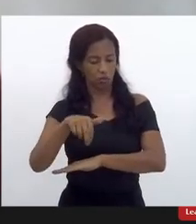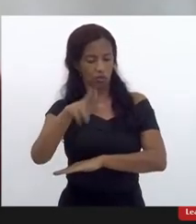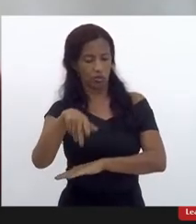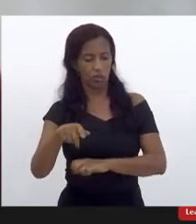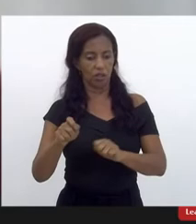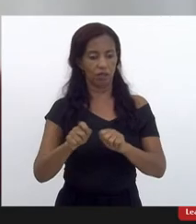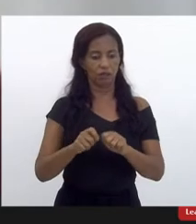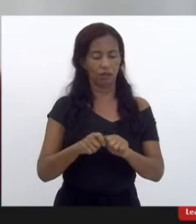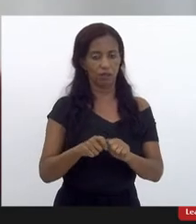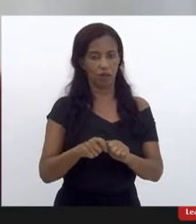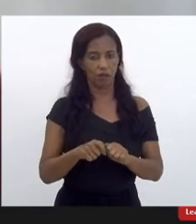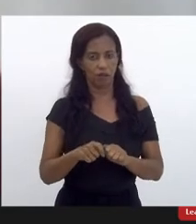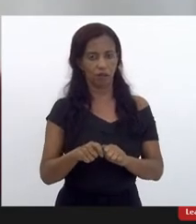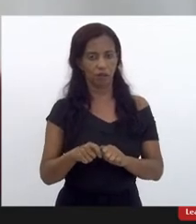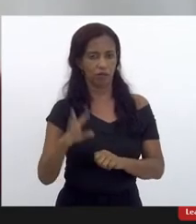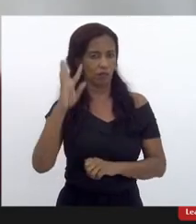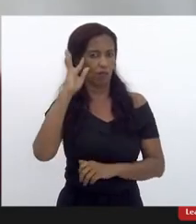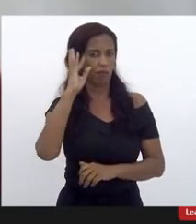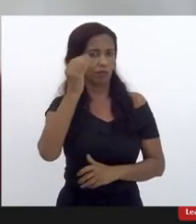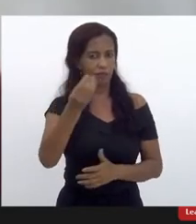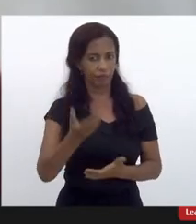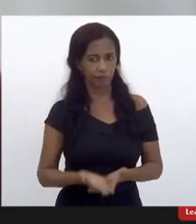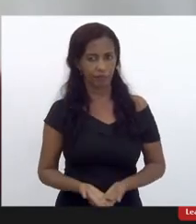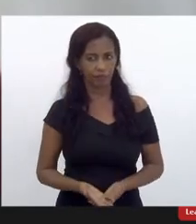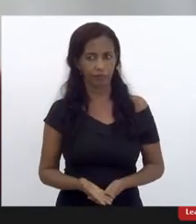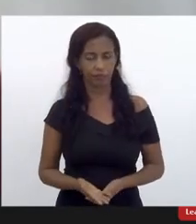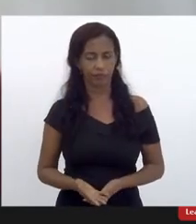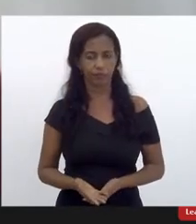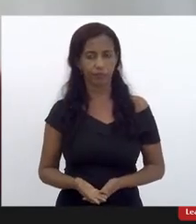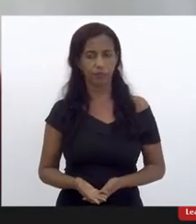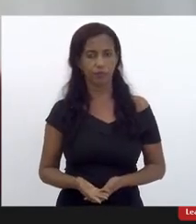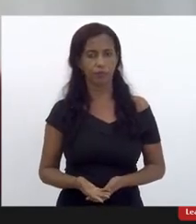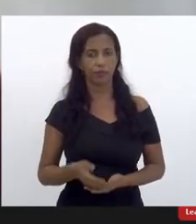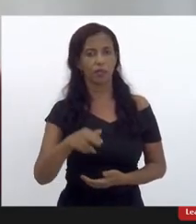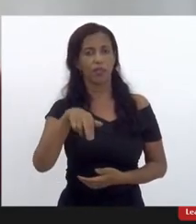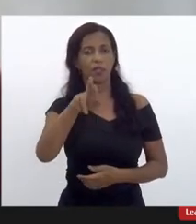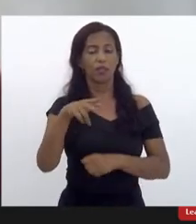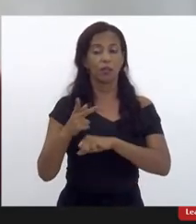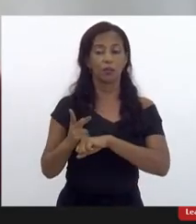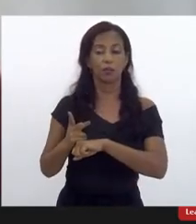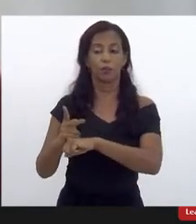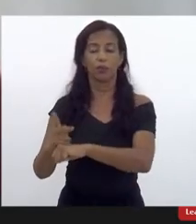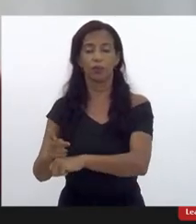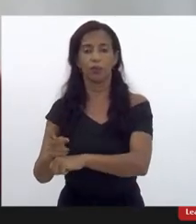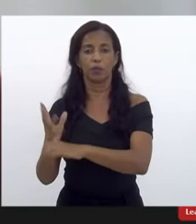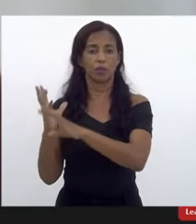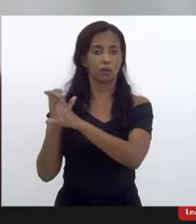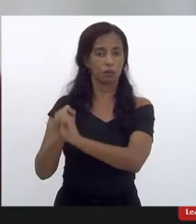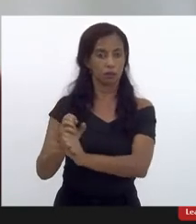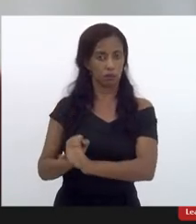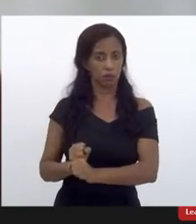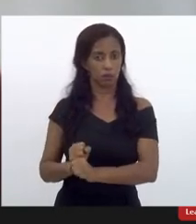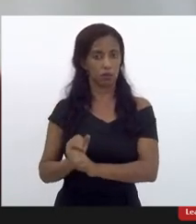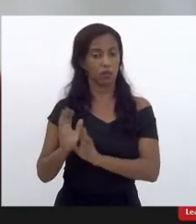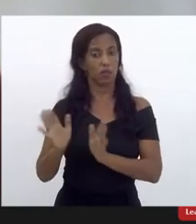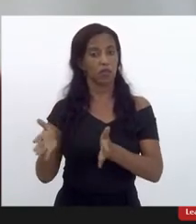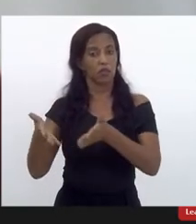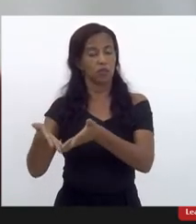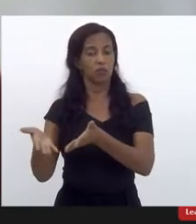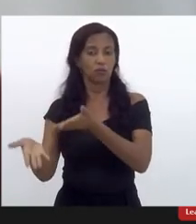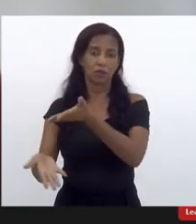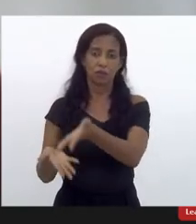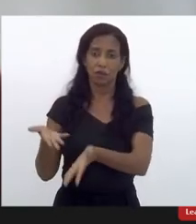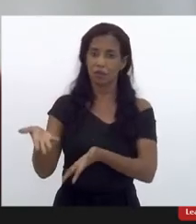faz, de quem toma essa decisão e quem busca essa acumulação, isso tem que ser